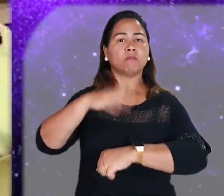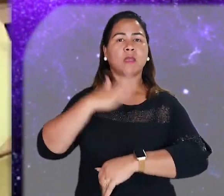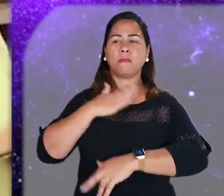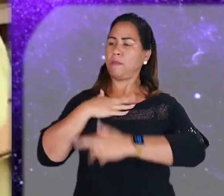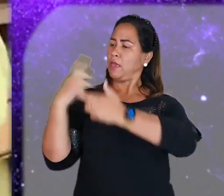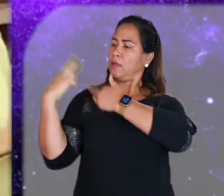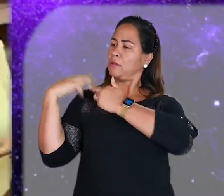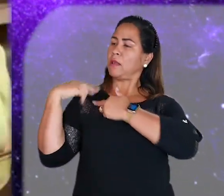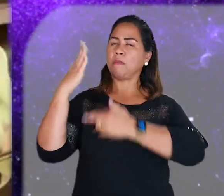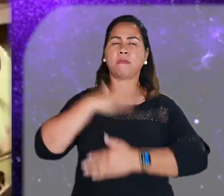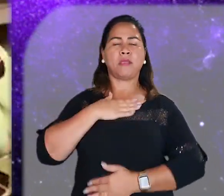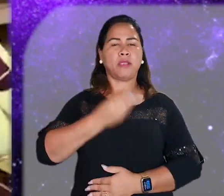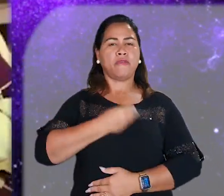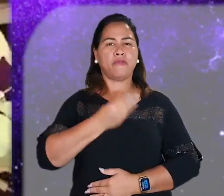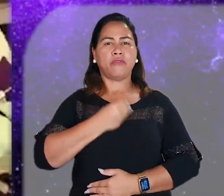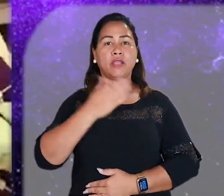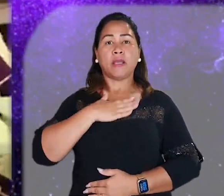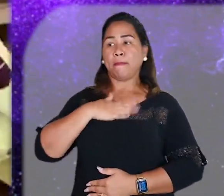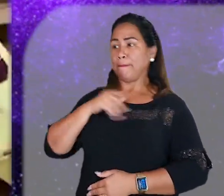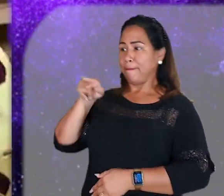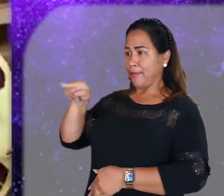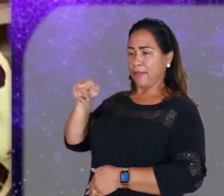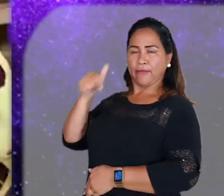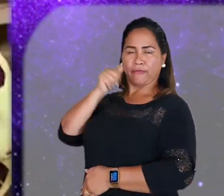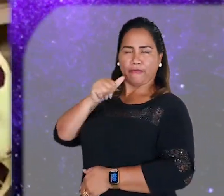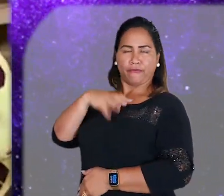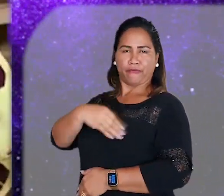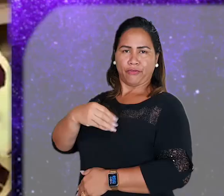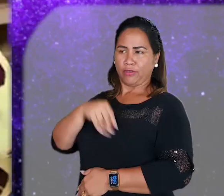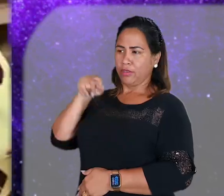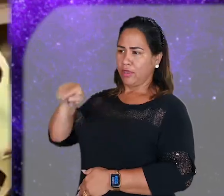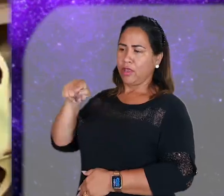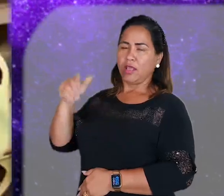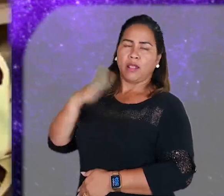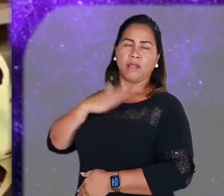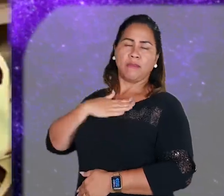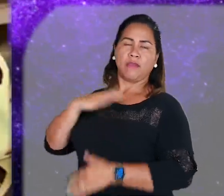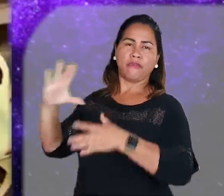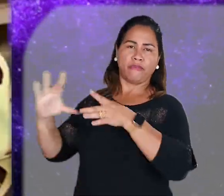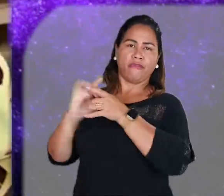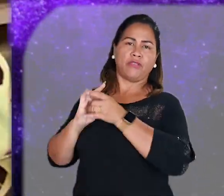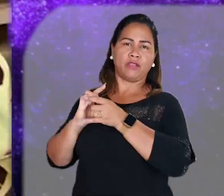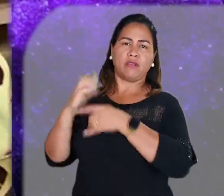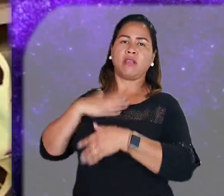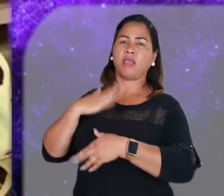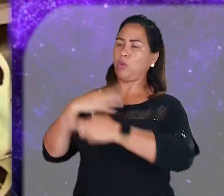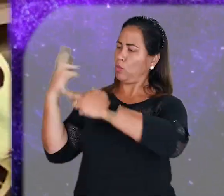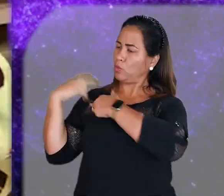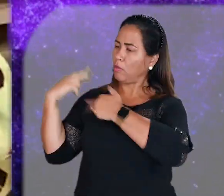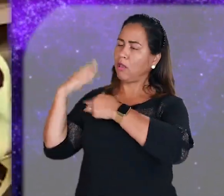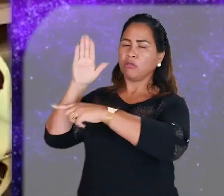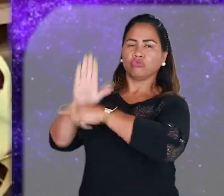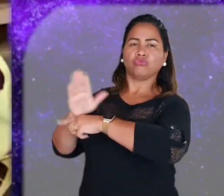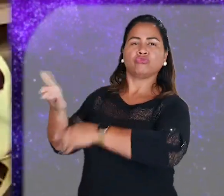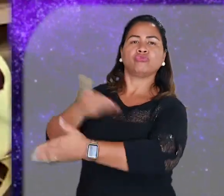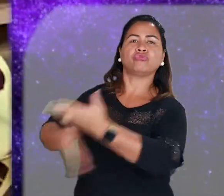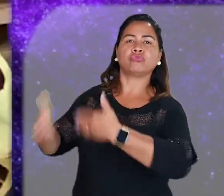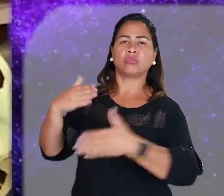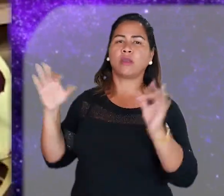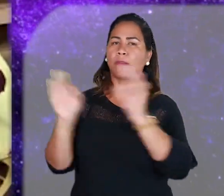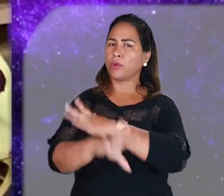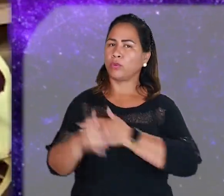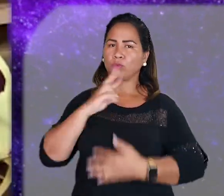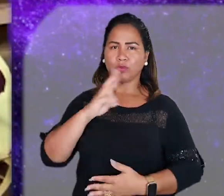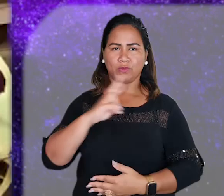isso assumir o meu percentual de responsabilidade sobre a minha vida é meu filho tá na minha vida